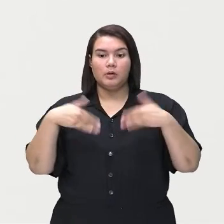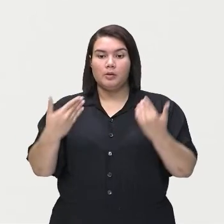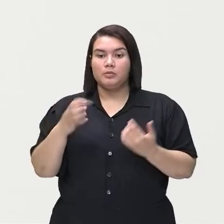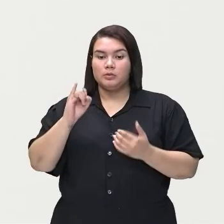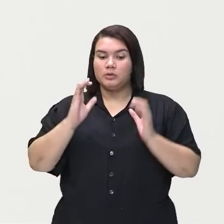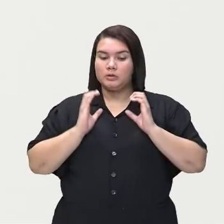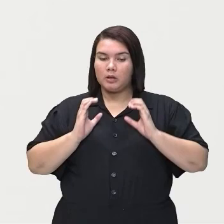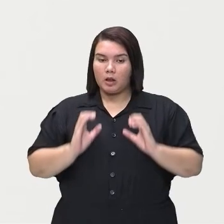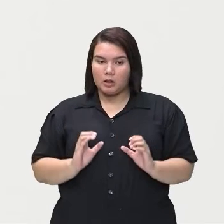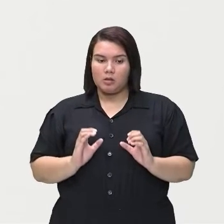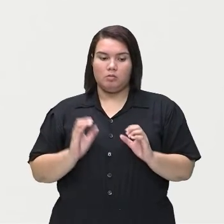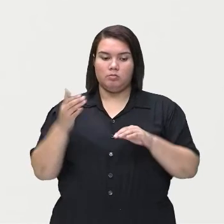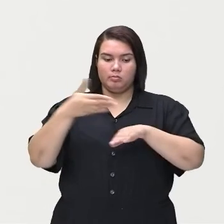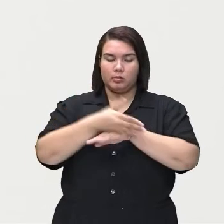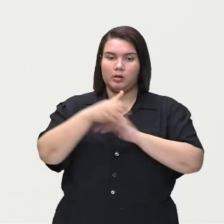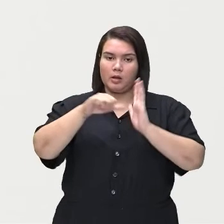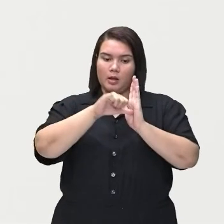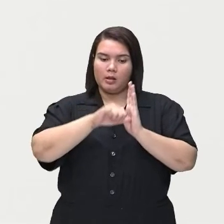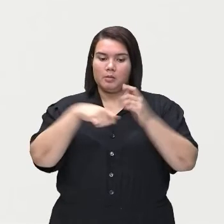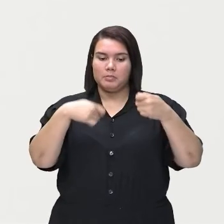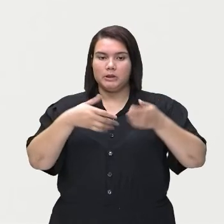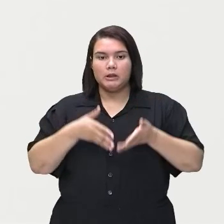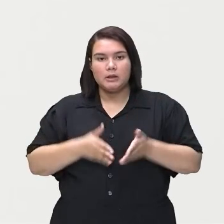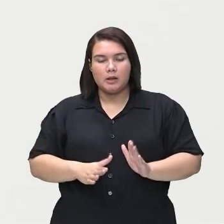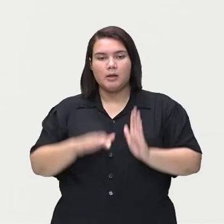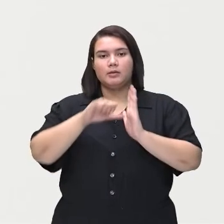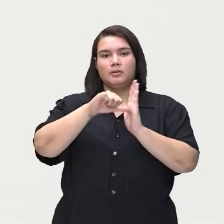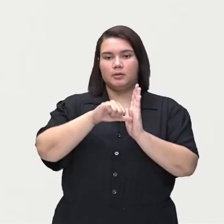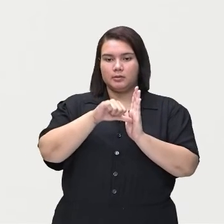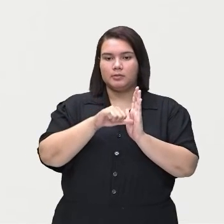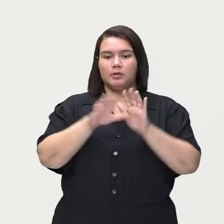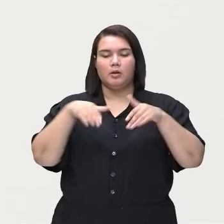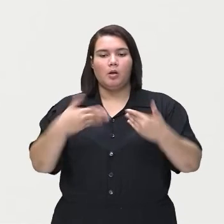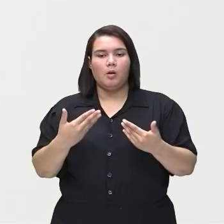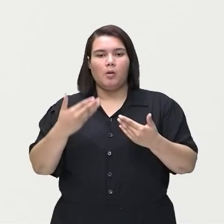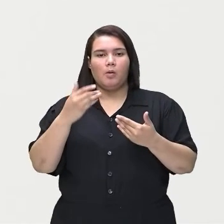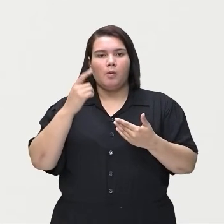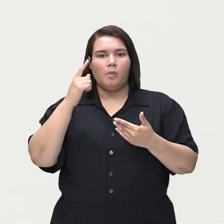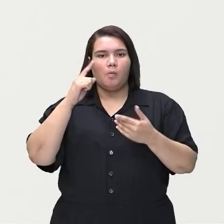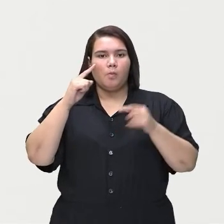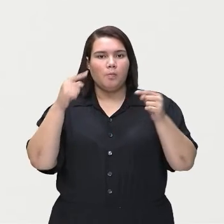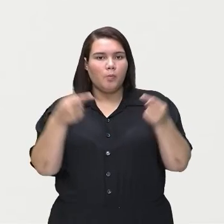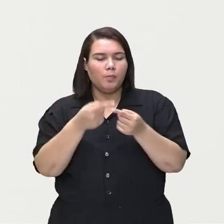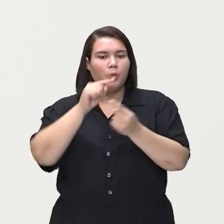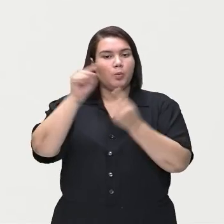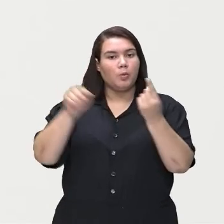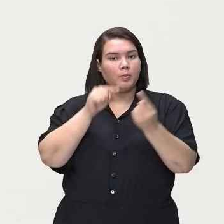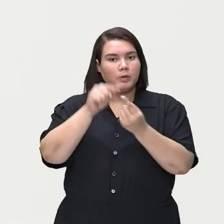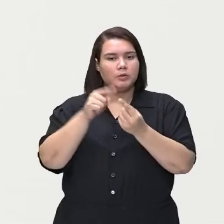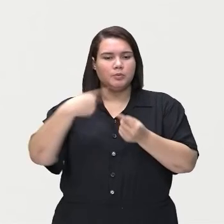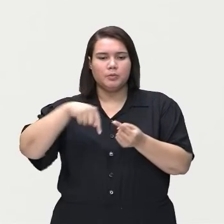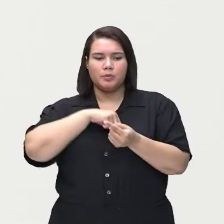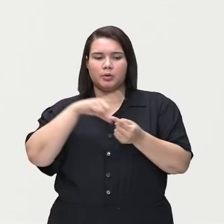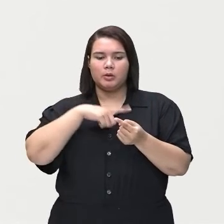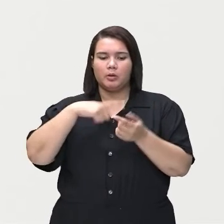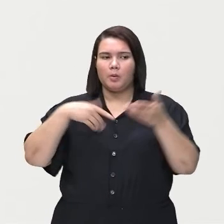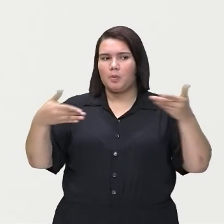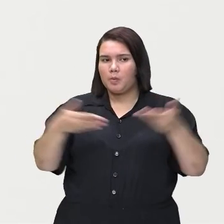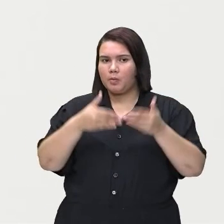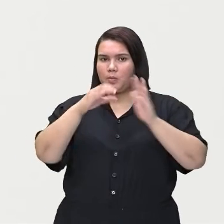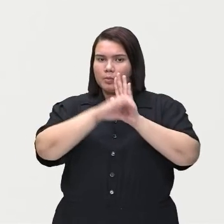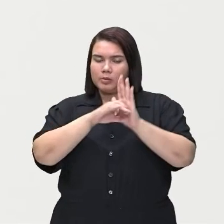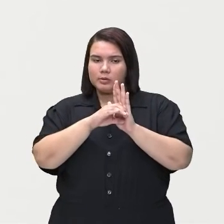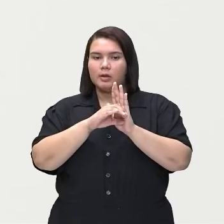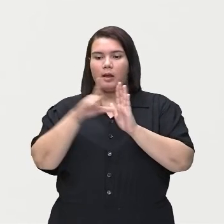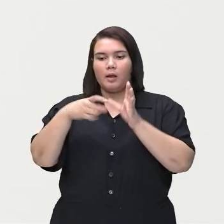que ser nascido em Atenas. Então, a ideia de conceito de cidadania que nós temos hoje parte ali de Atenas,